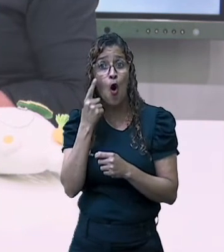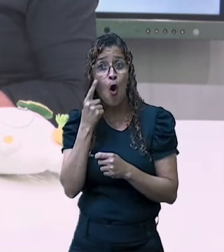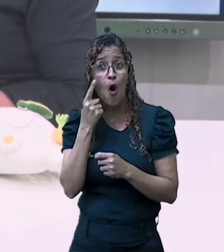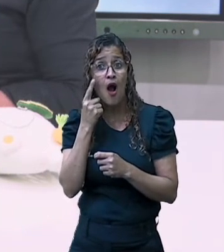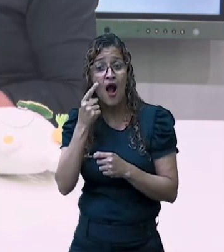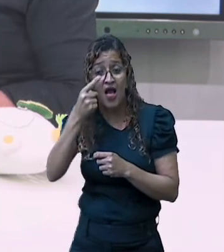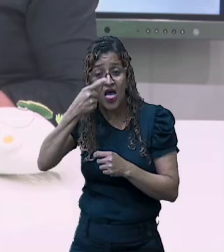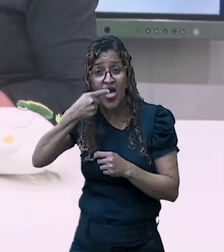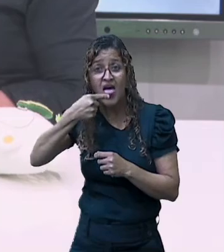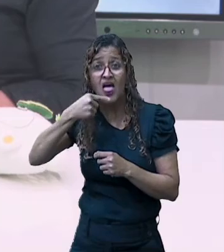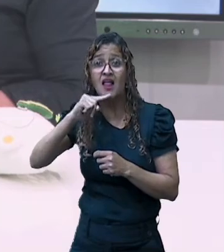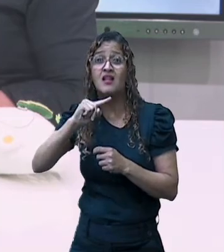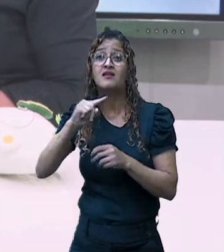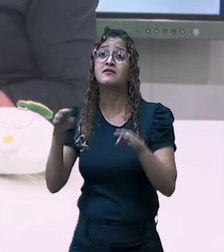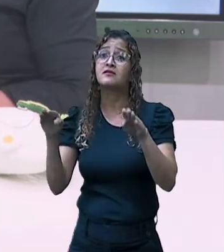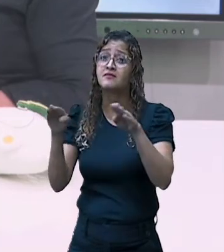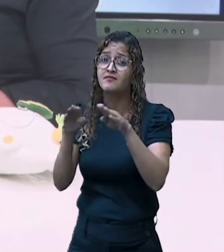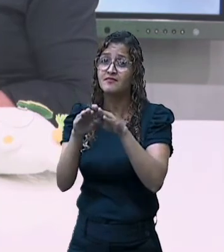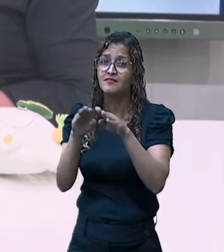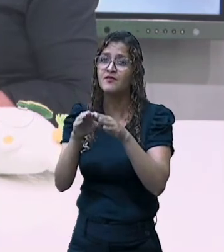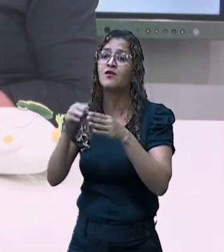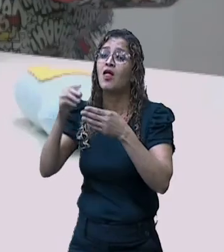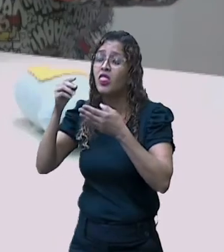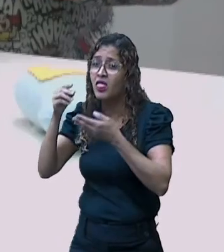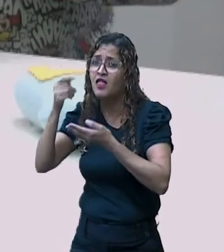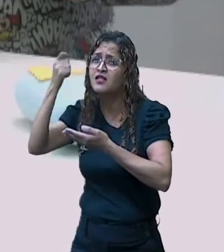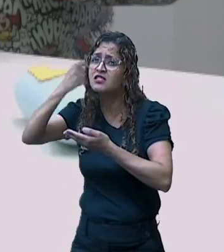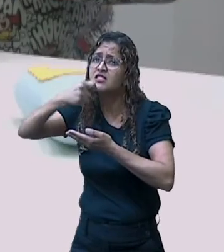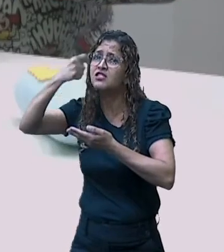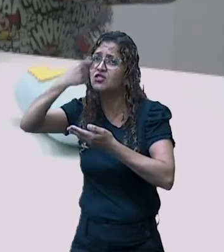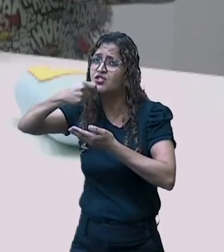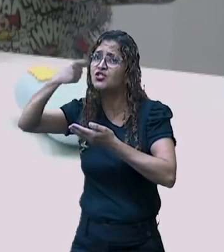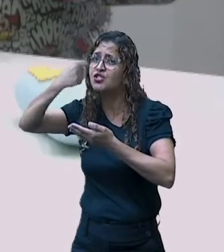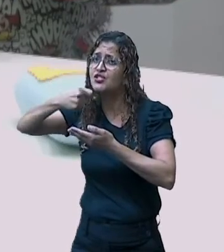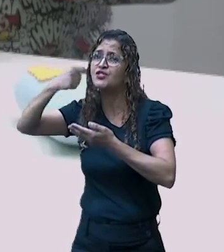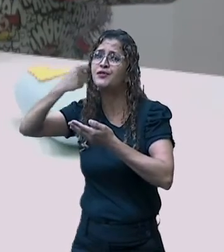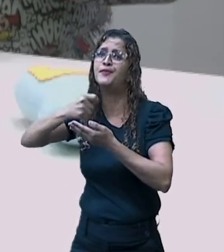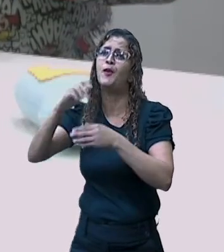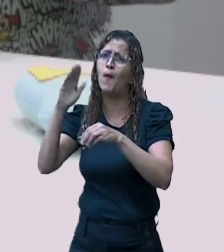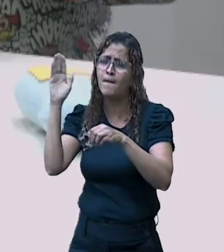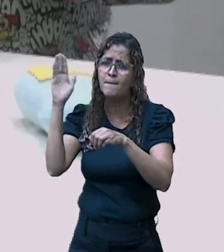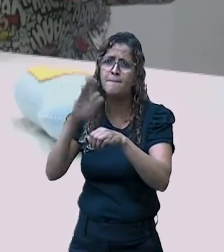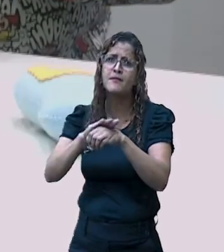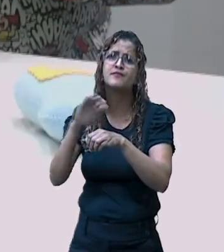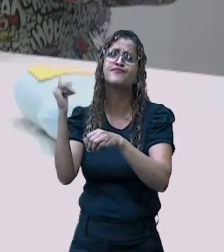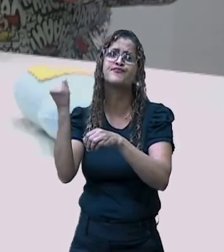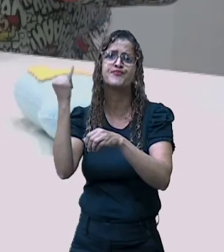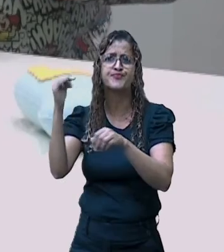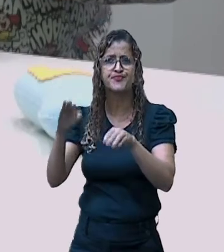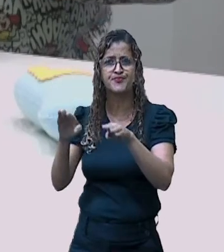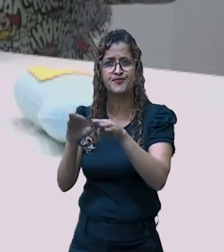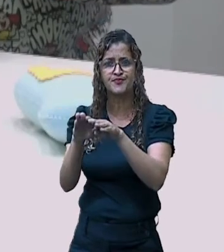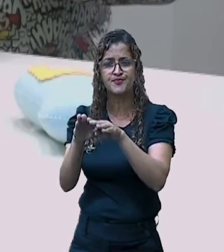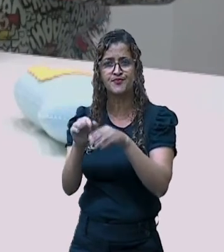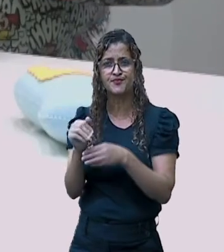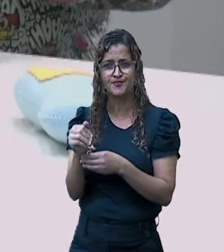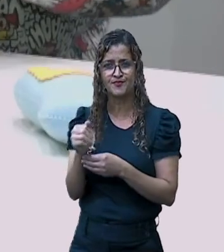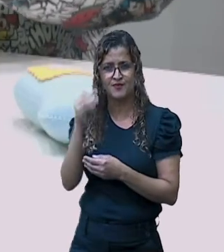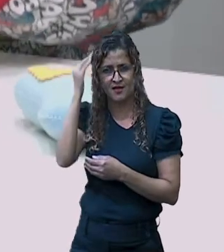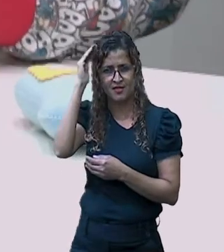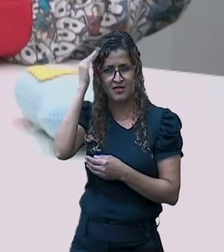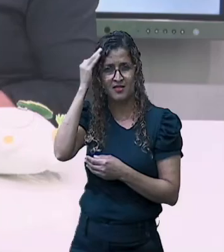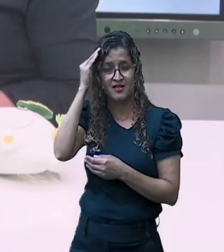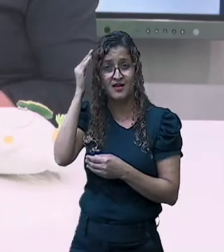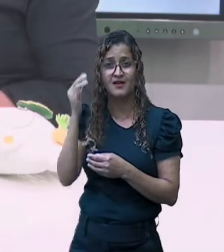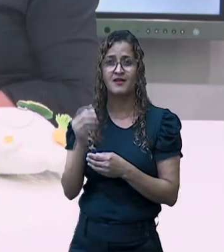importante, que é a língua. A gente joga a língua para fora e escova a linguinha também. Desse jeito,